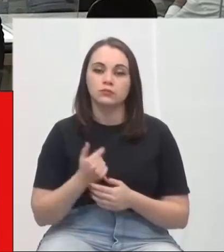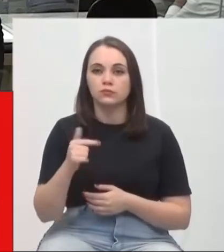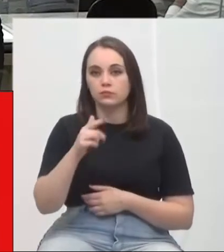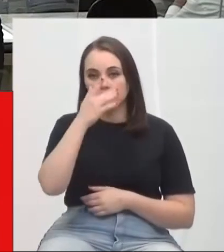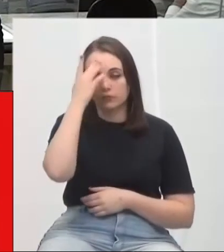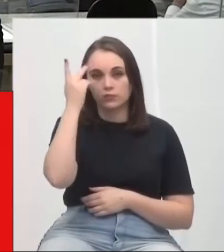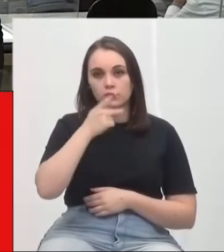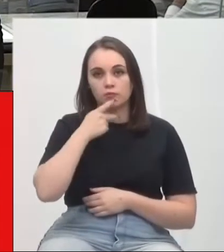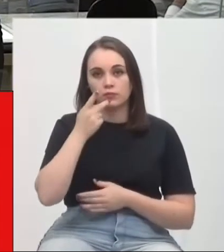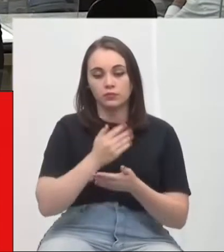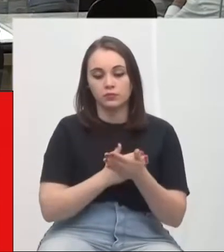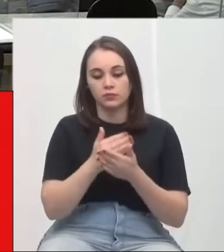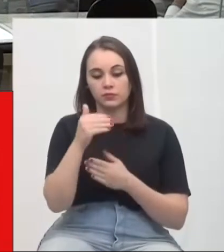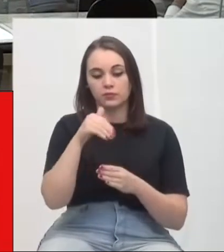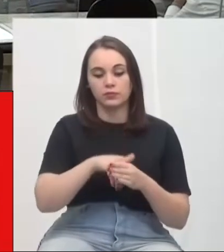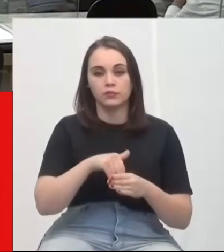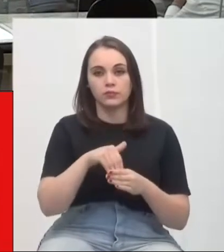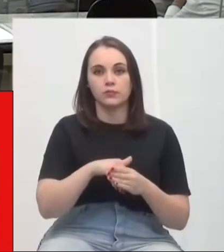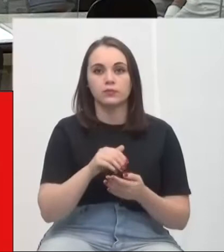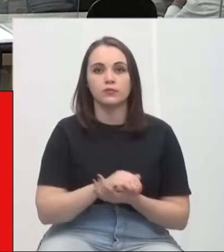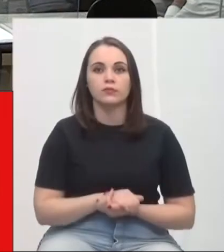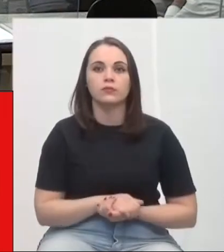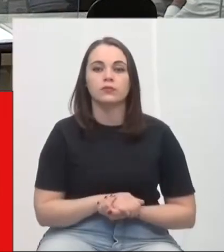Não havendo quem queira discutir, está em votação.